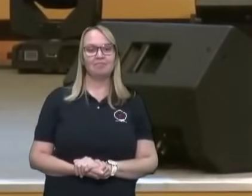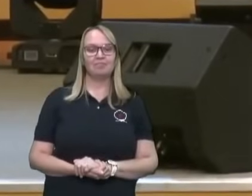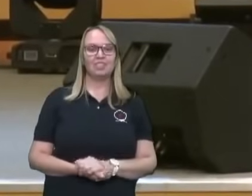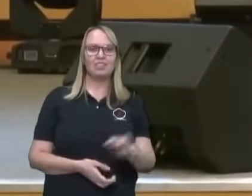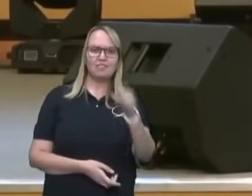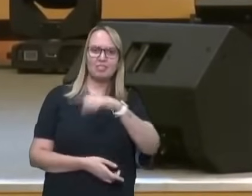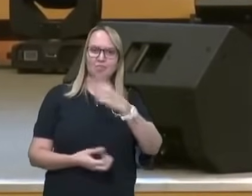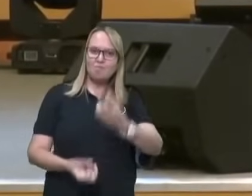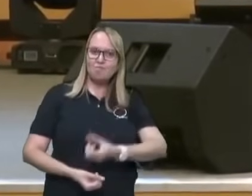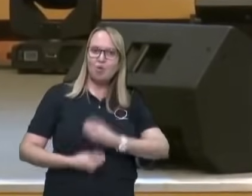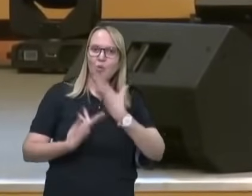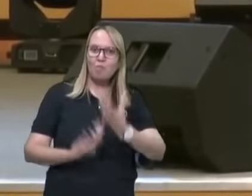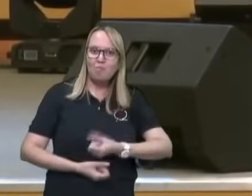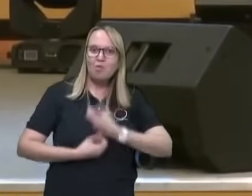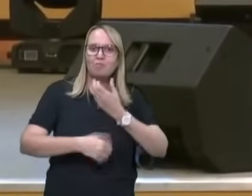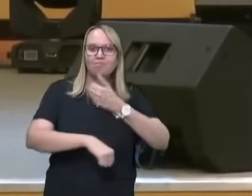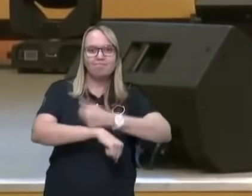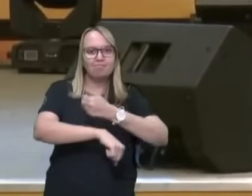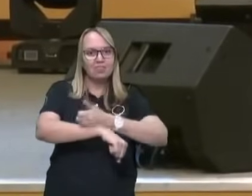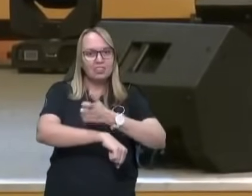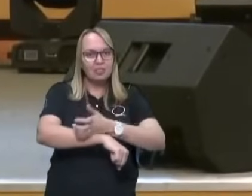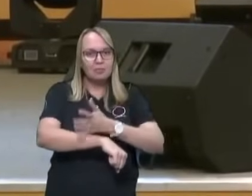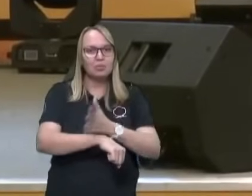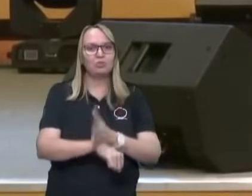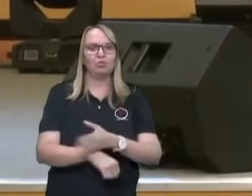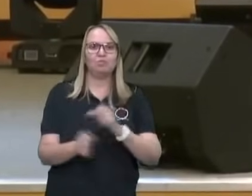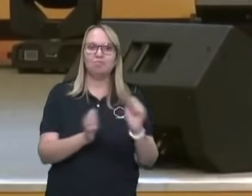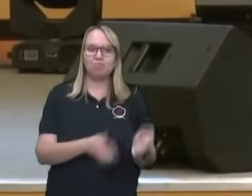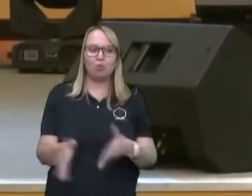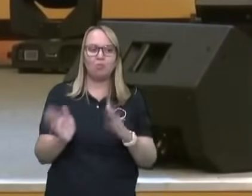ser produtivo o tempo todo.